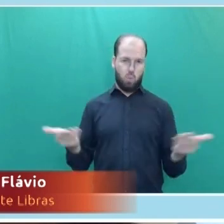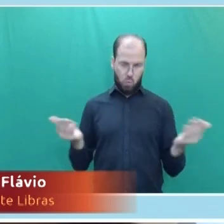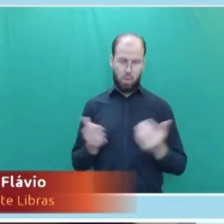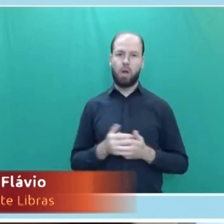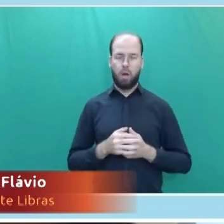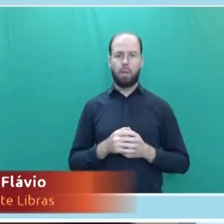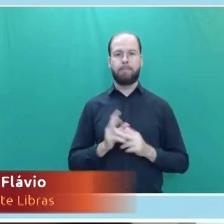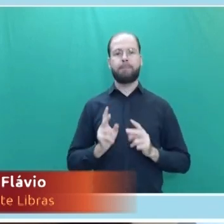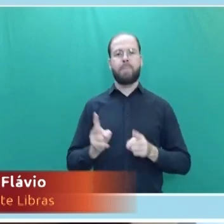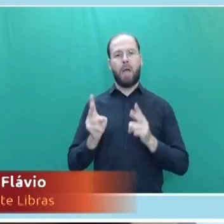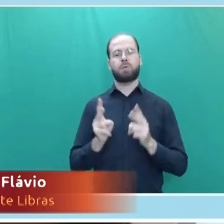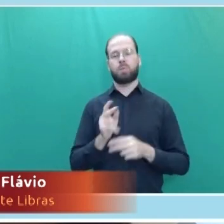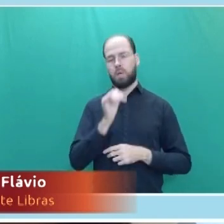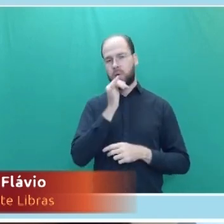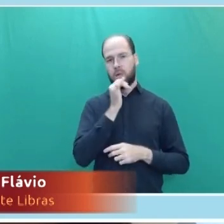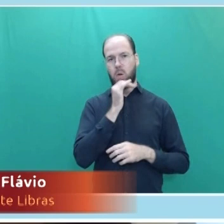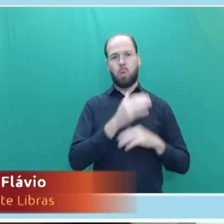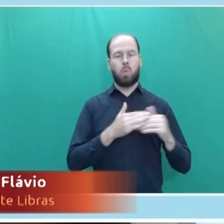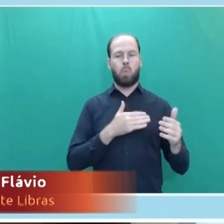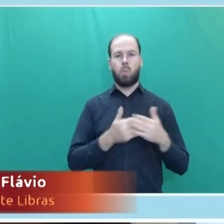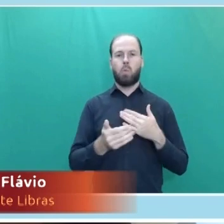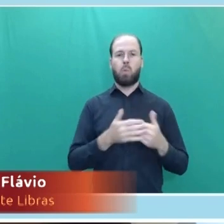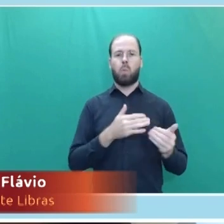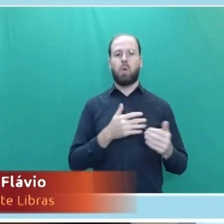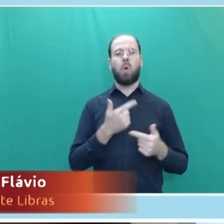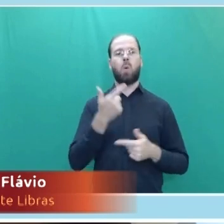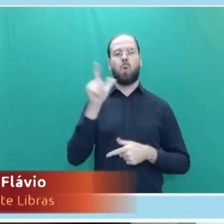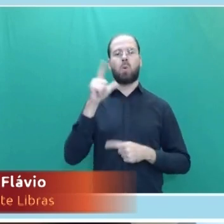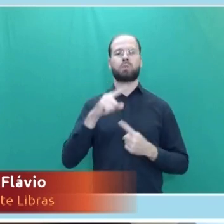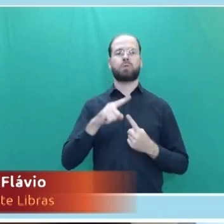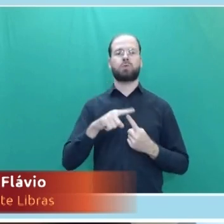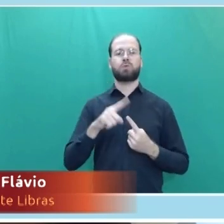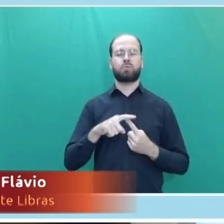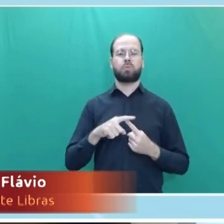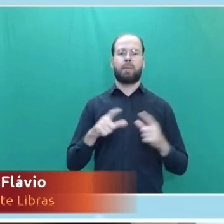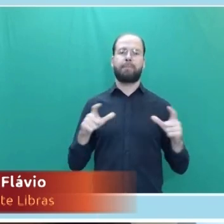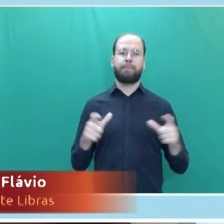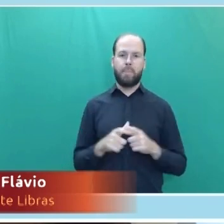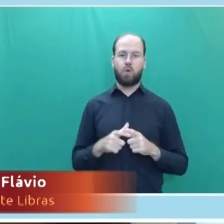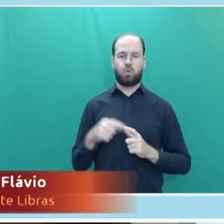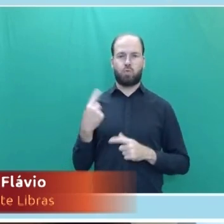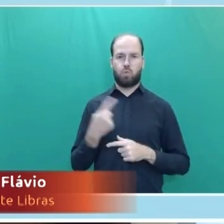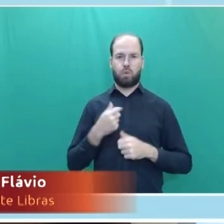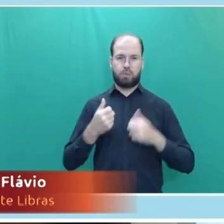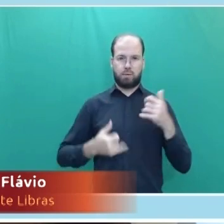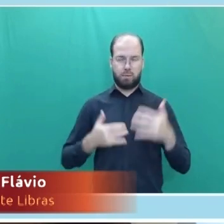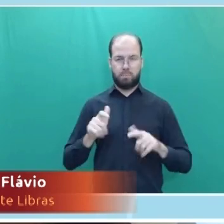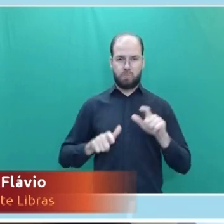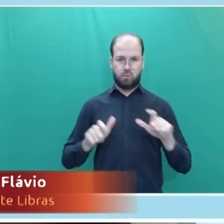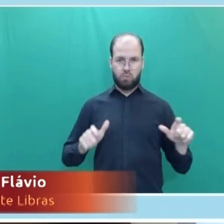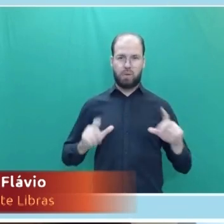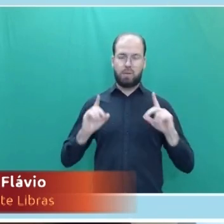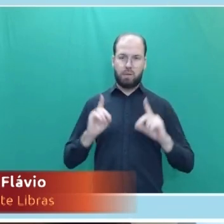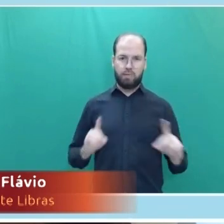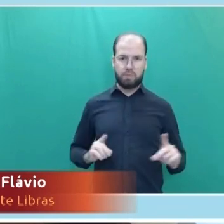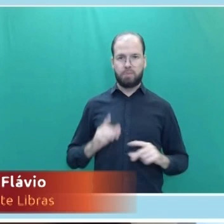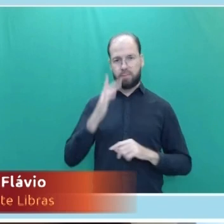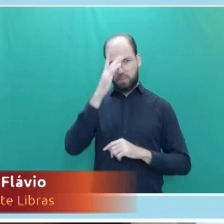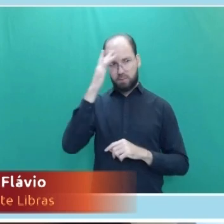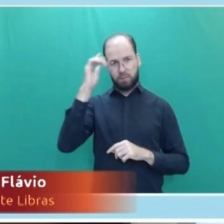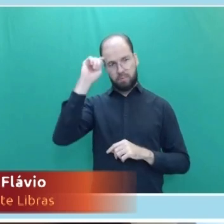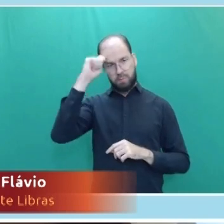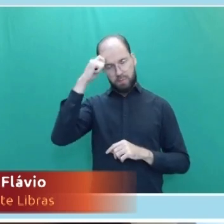mesmo caso de qualquer outro tipo de minoria que a gente fale, de pessoa com deficiência, de pessoas